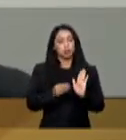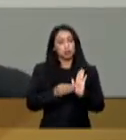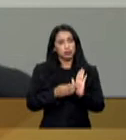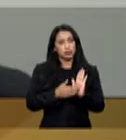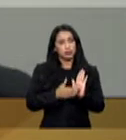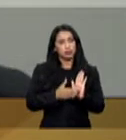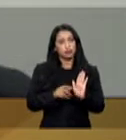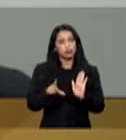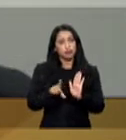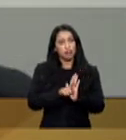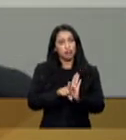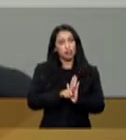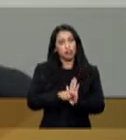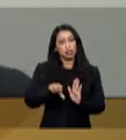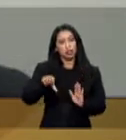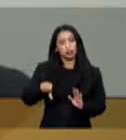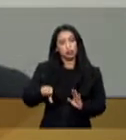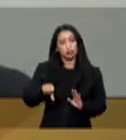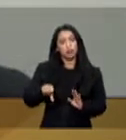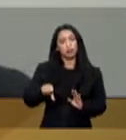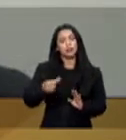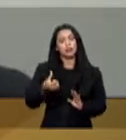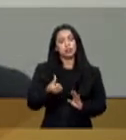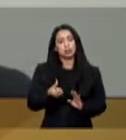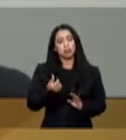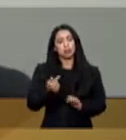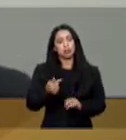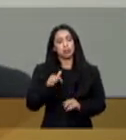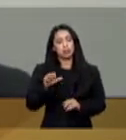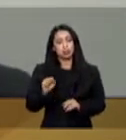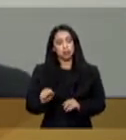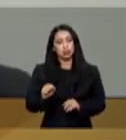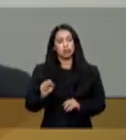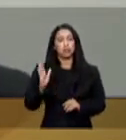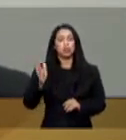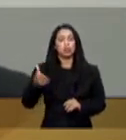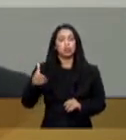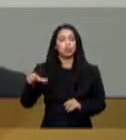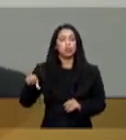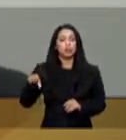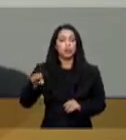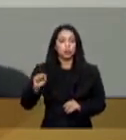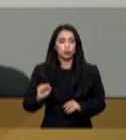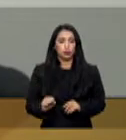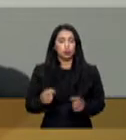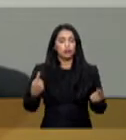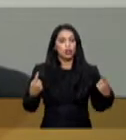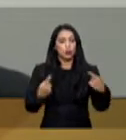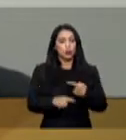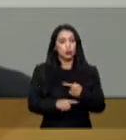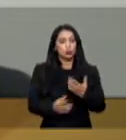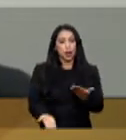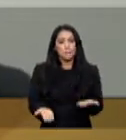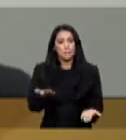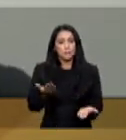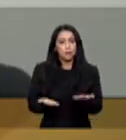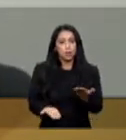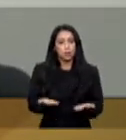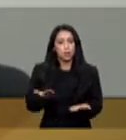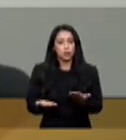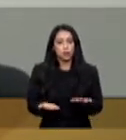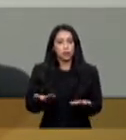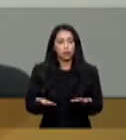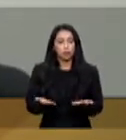atribuída pela Lei 9.677, de 2 de julho de 98, por violar o princípio da proporcionalidade e